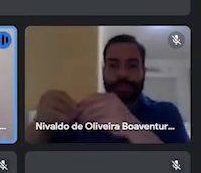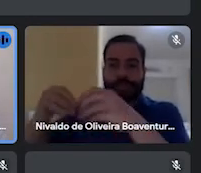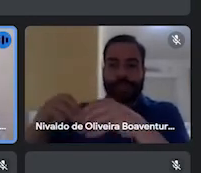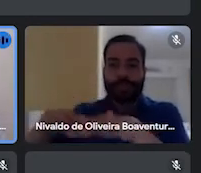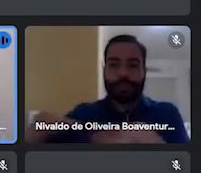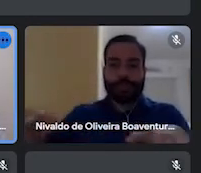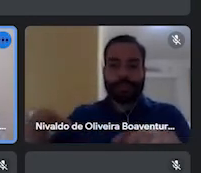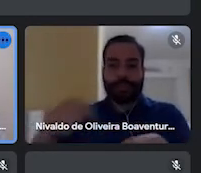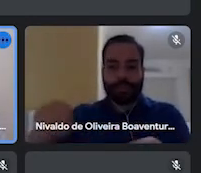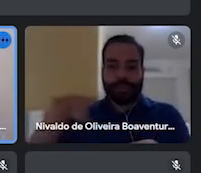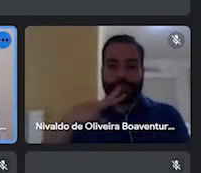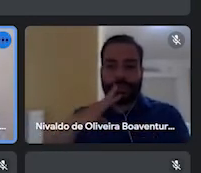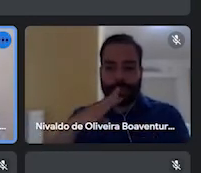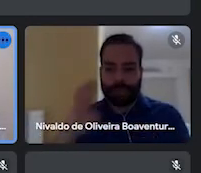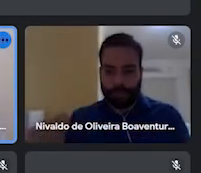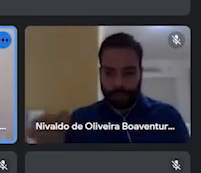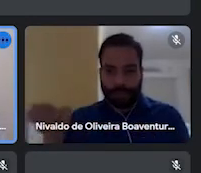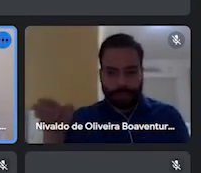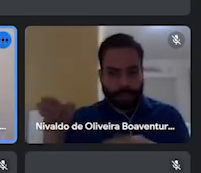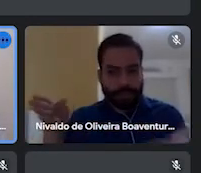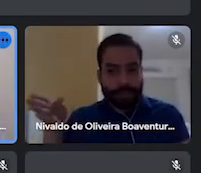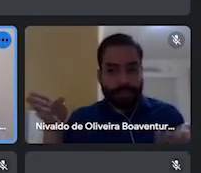Todo mundo aí sabe?